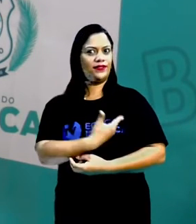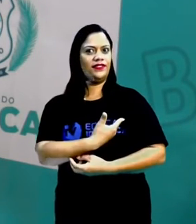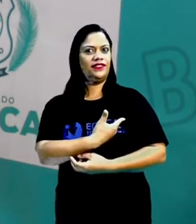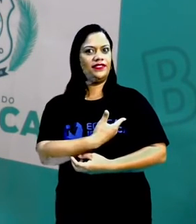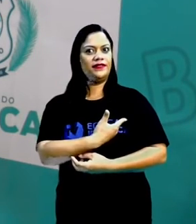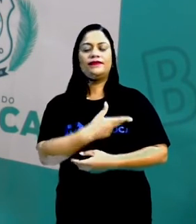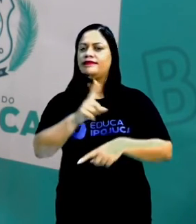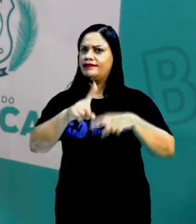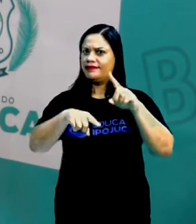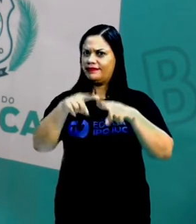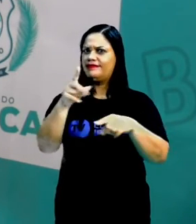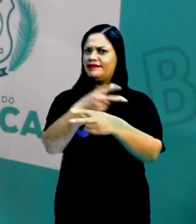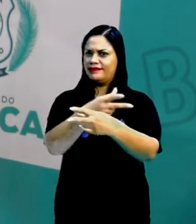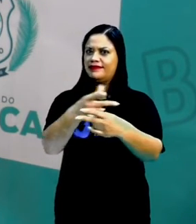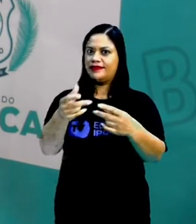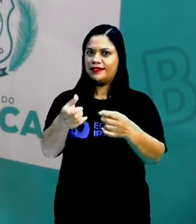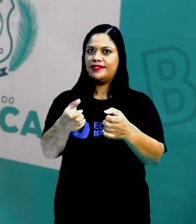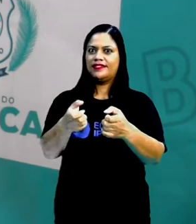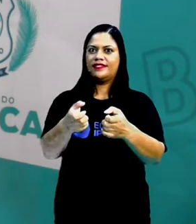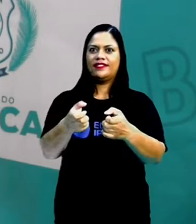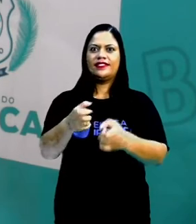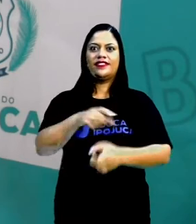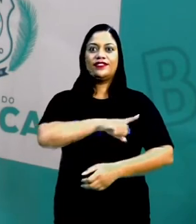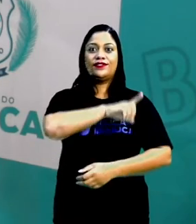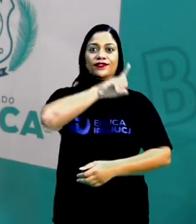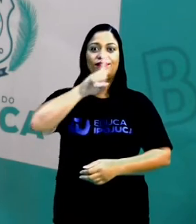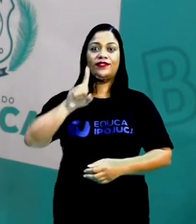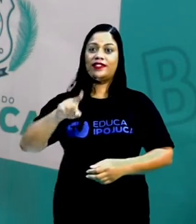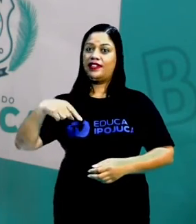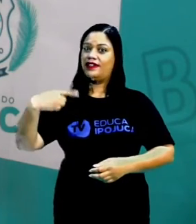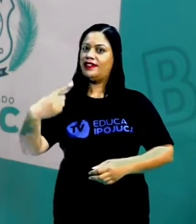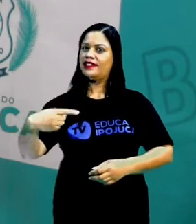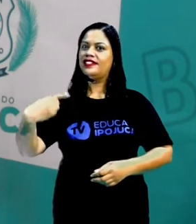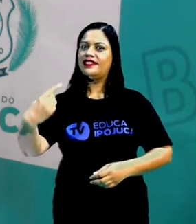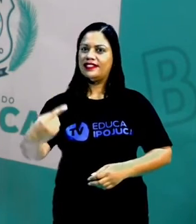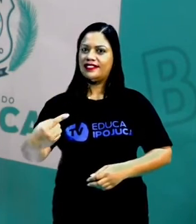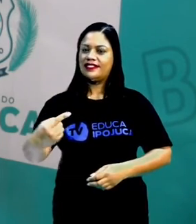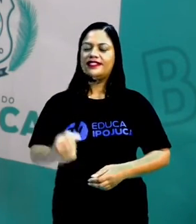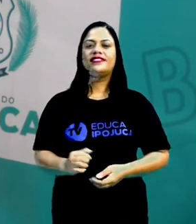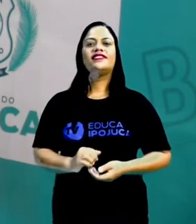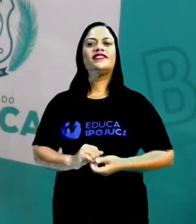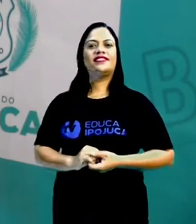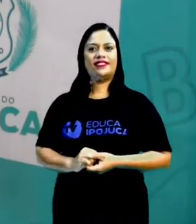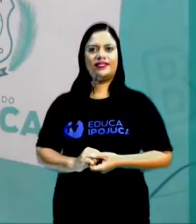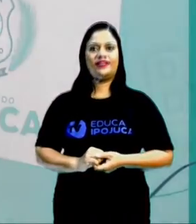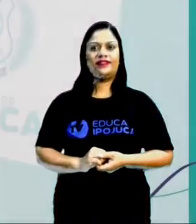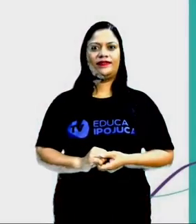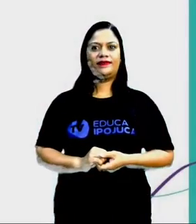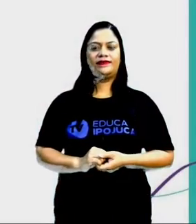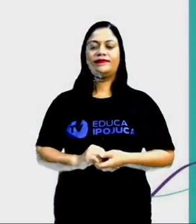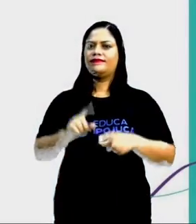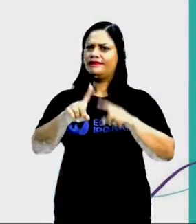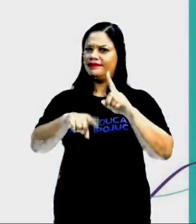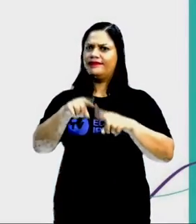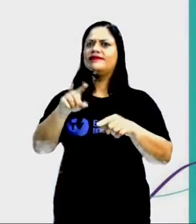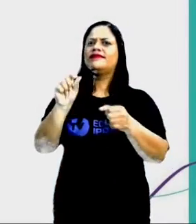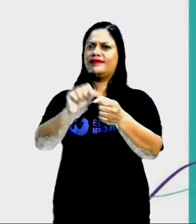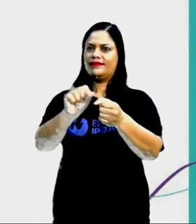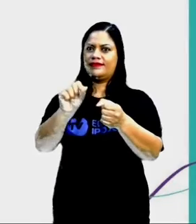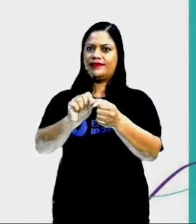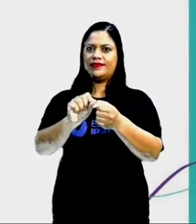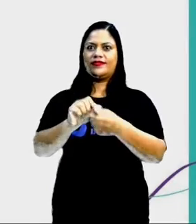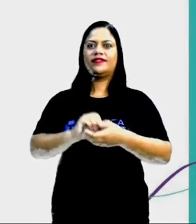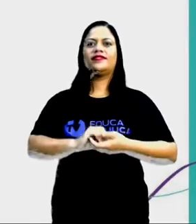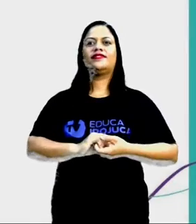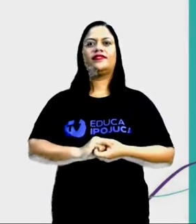que esses objetos fazem parte do nosso cotidiano? Os objetos são feitos